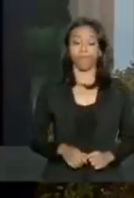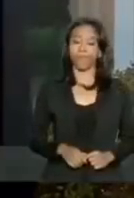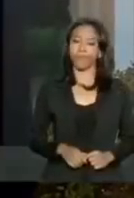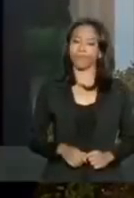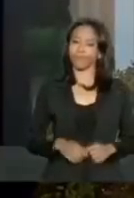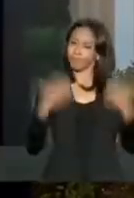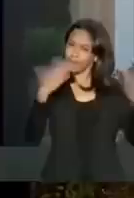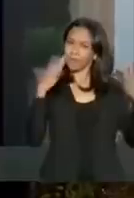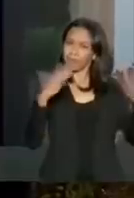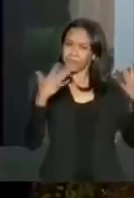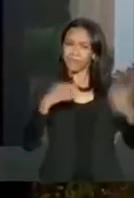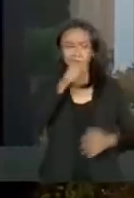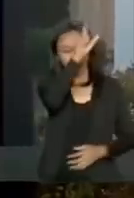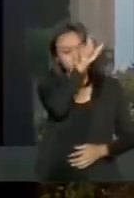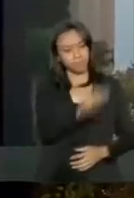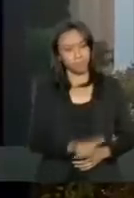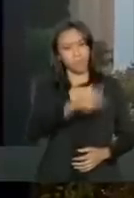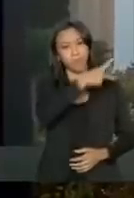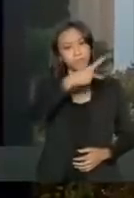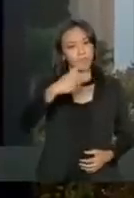sua incrível